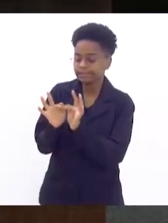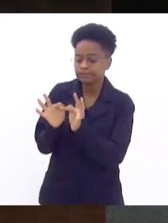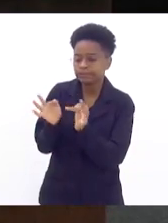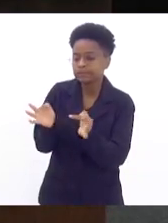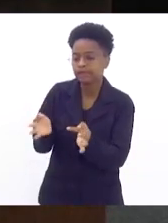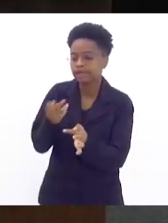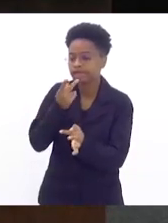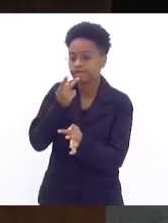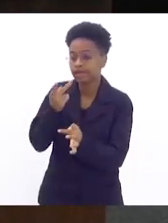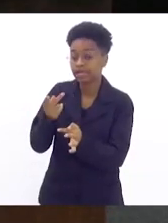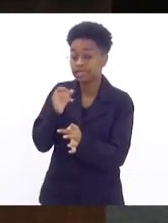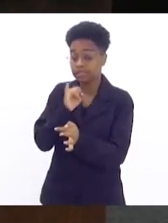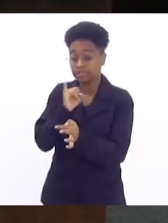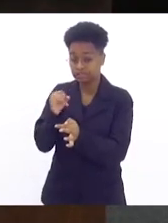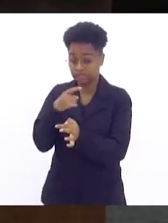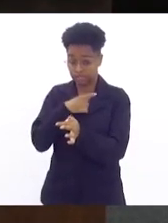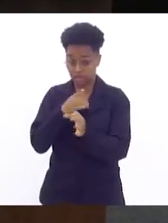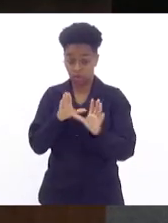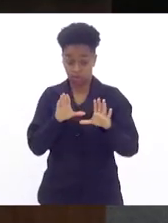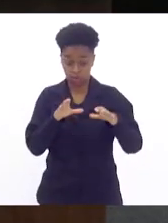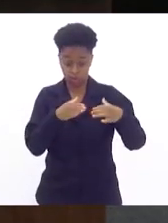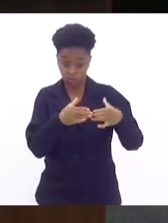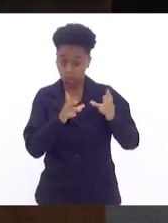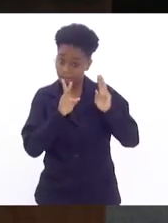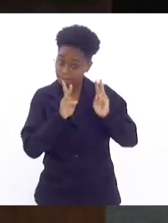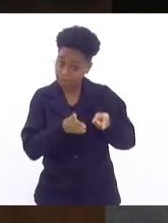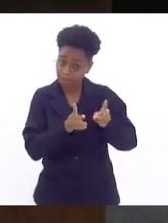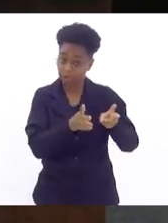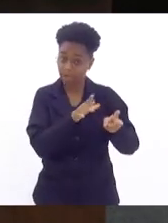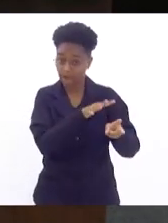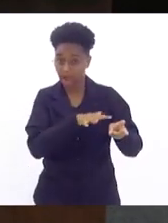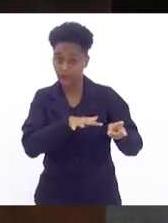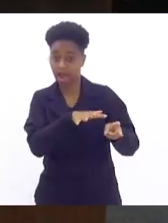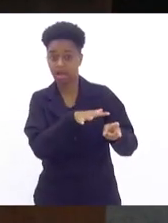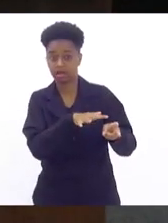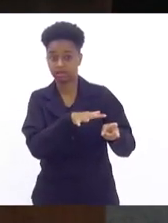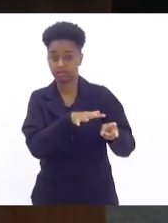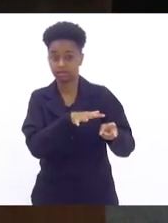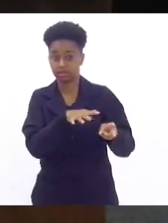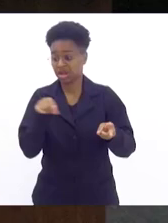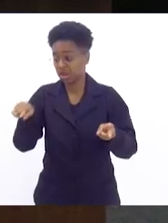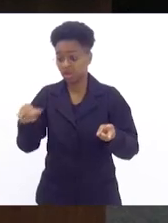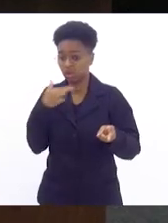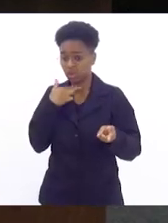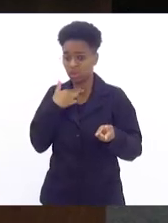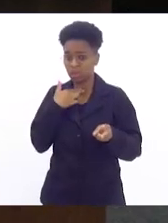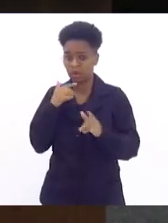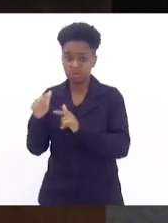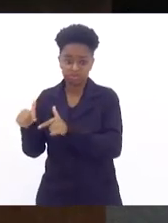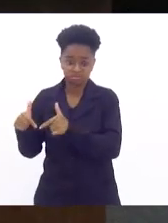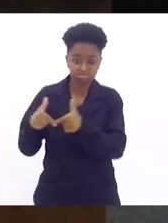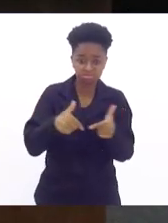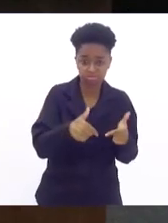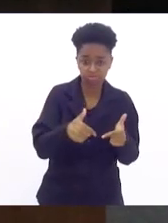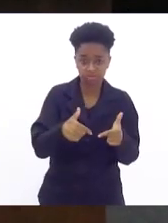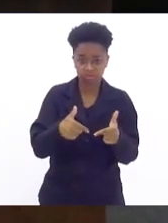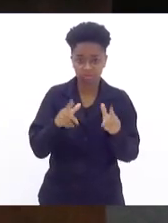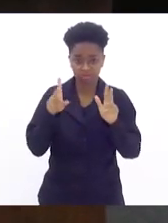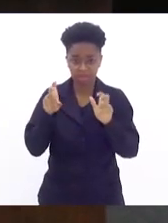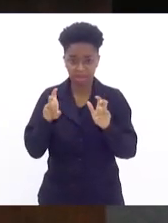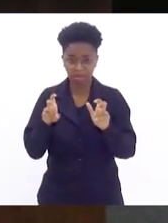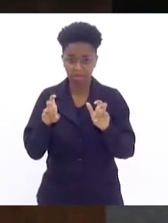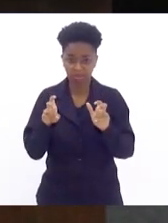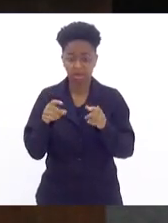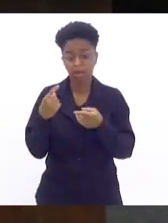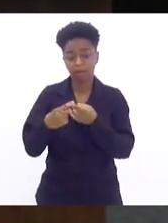se tem uma comissão permanente determinada área a frente não possa tocar naquele assunto que Se